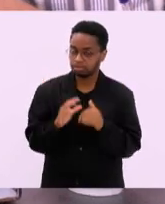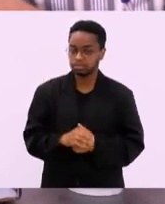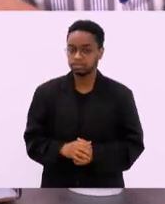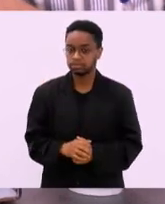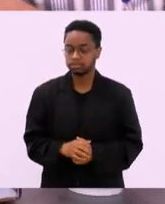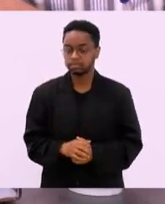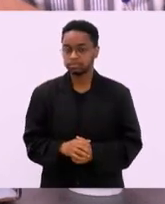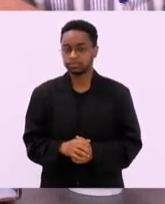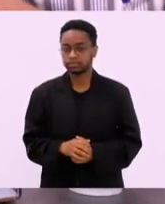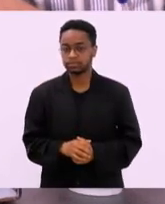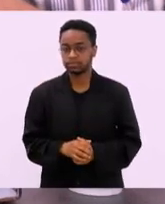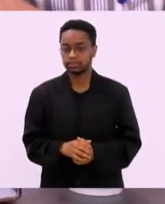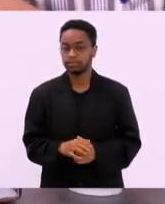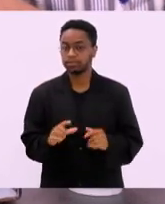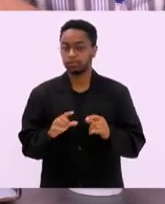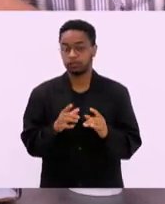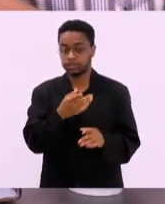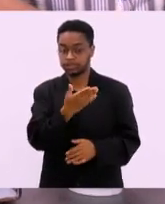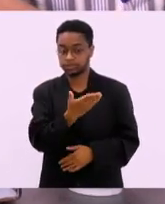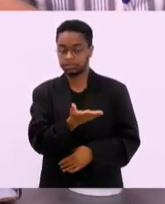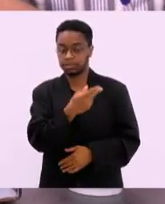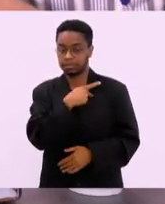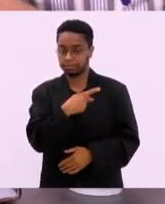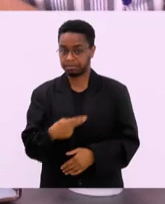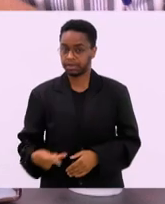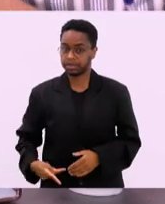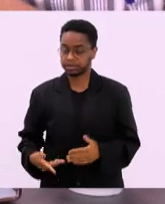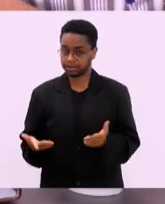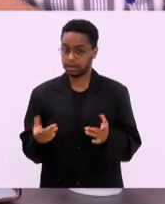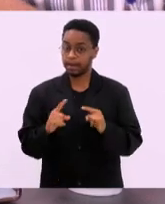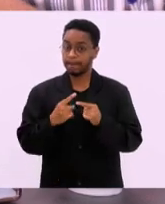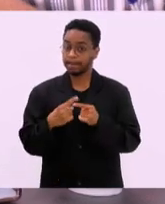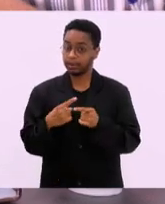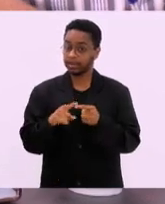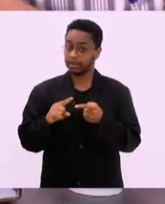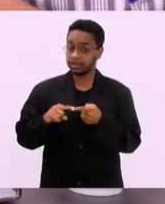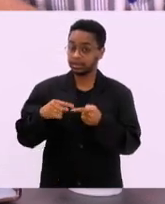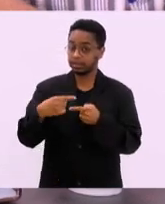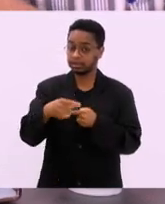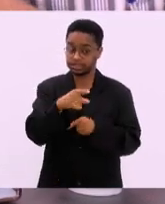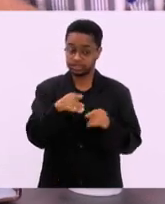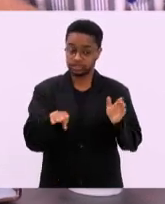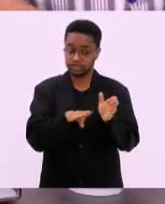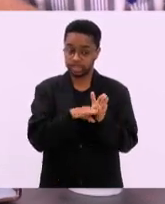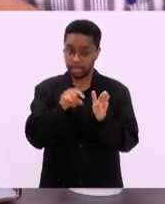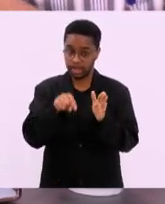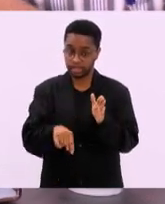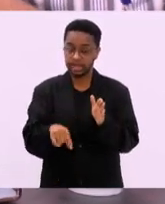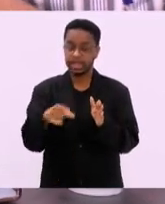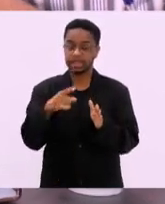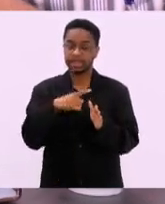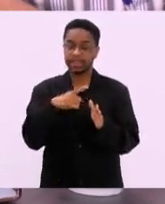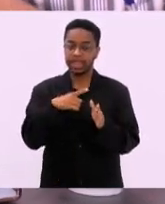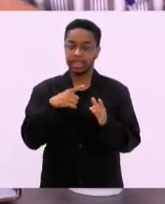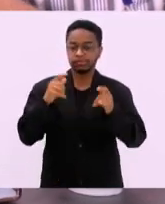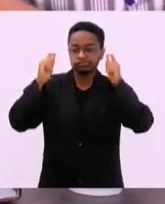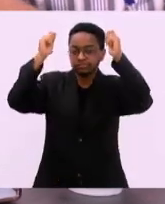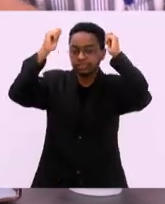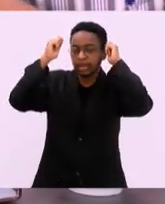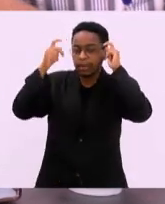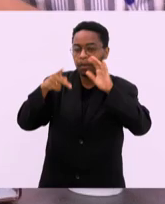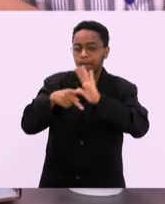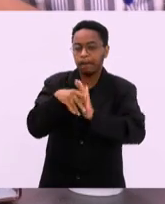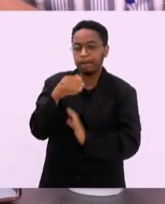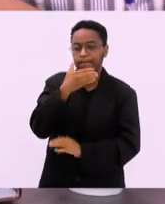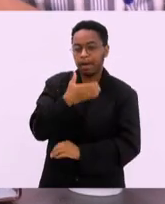sobre vossa presidência. Daqui a pouco, Vossa Excelência vai chegar aqui num carro com renas, com chapéu de Papai